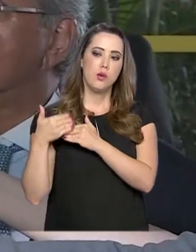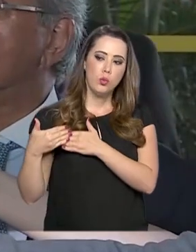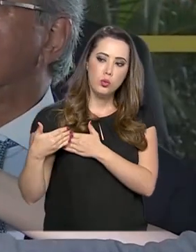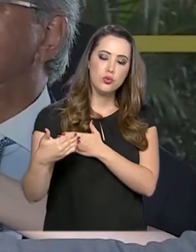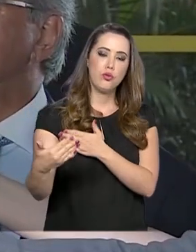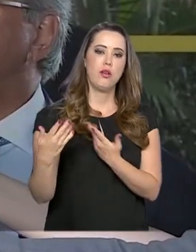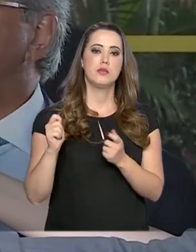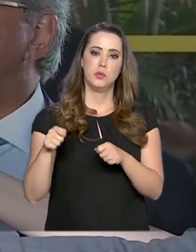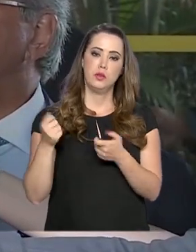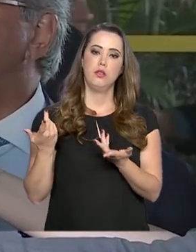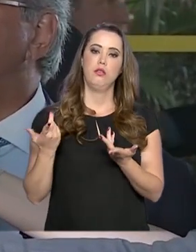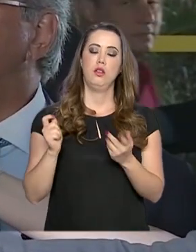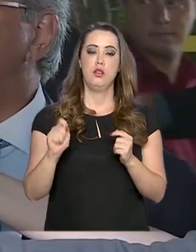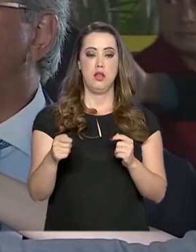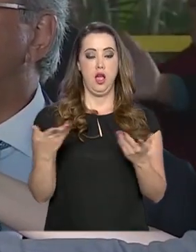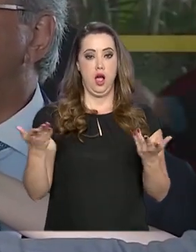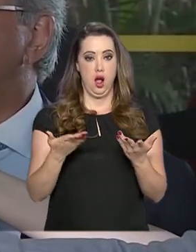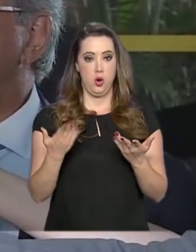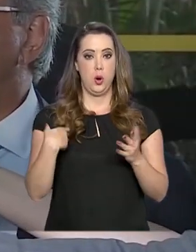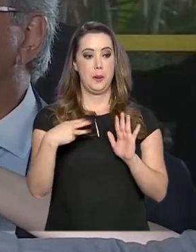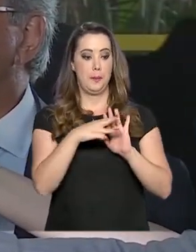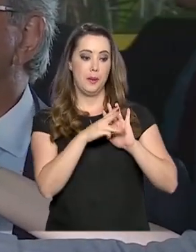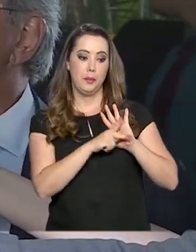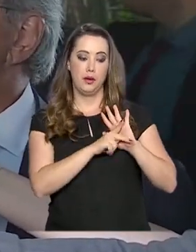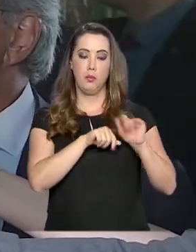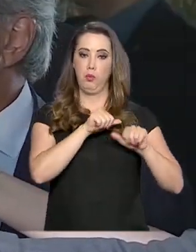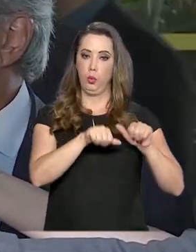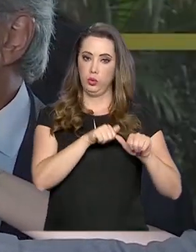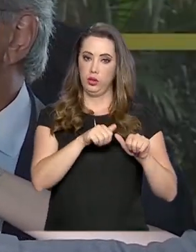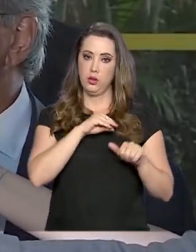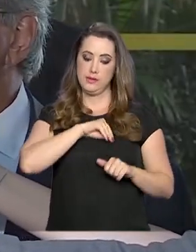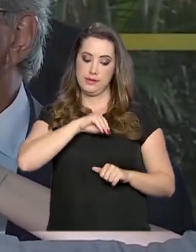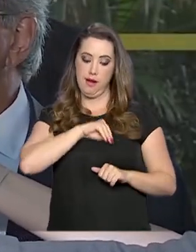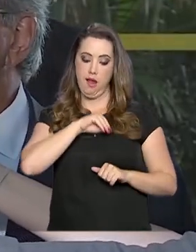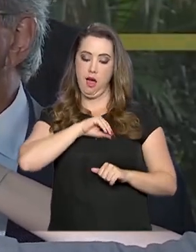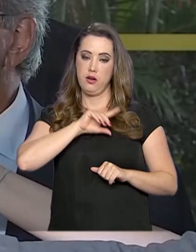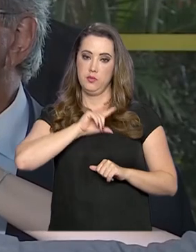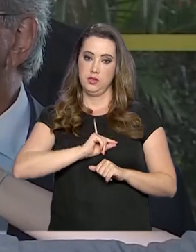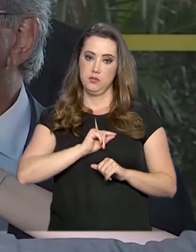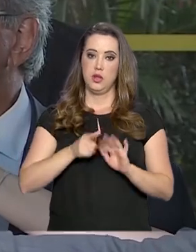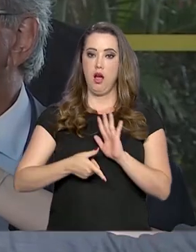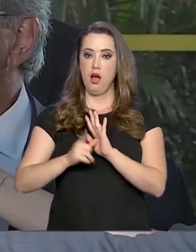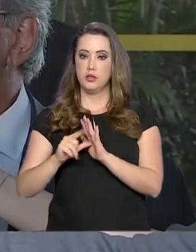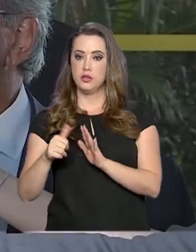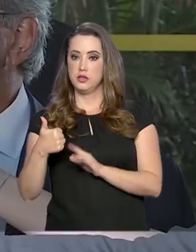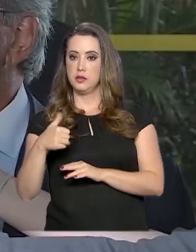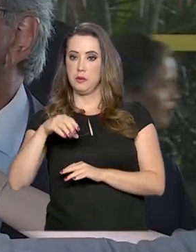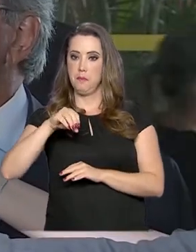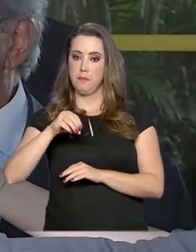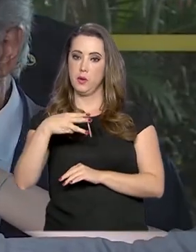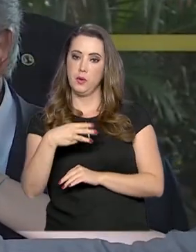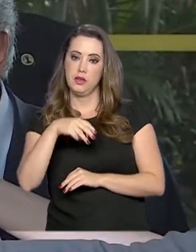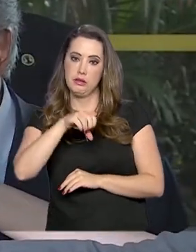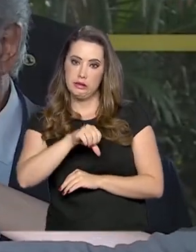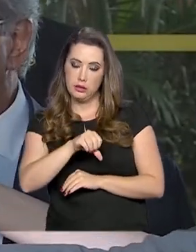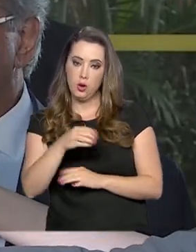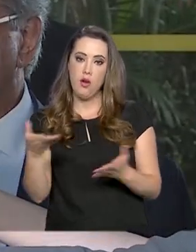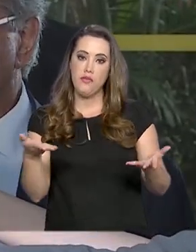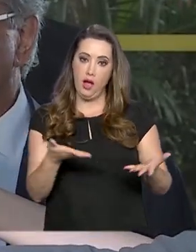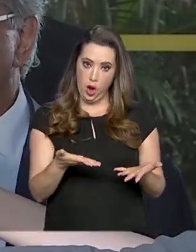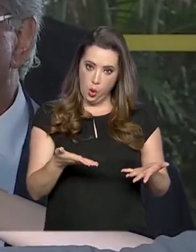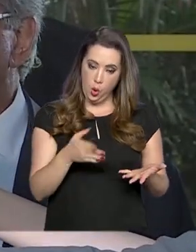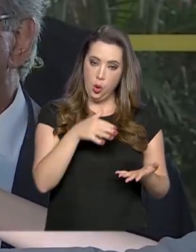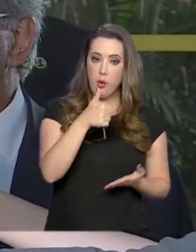Então, ele passa, via medida provisória, de$.039 para R 1.045 a partir